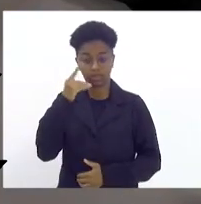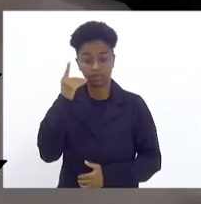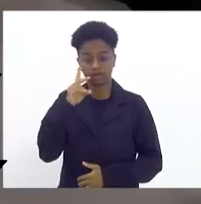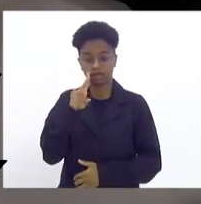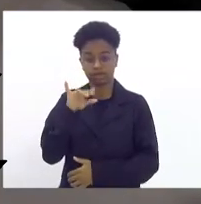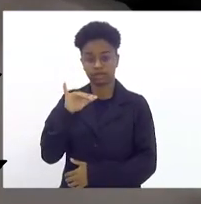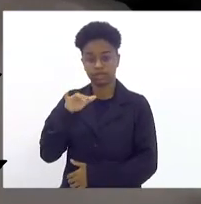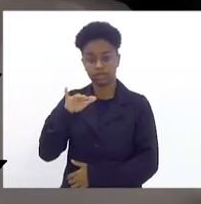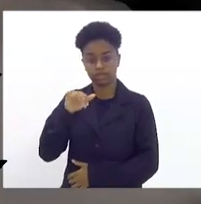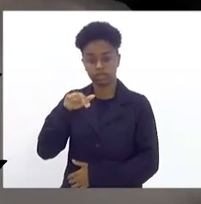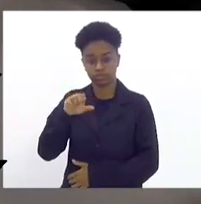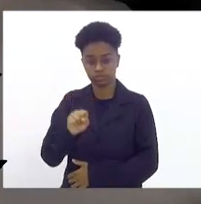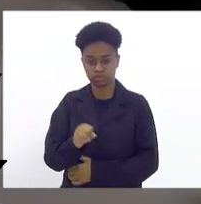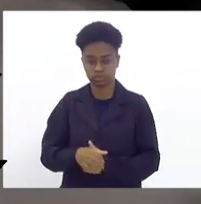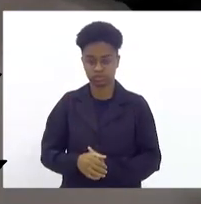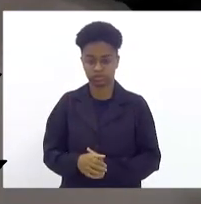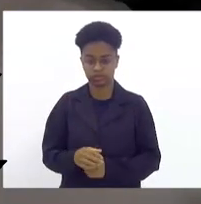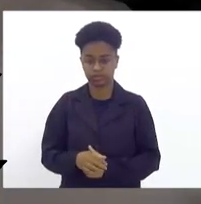Cozoleiro.